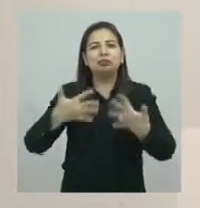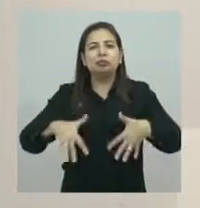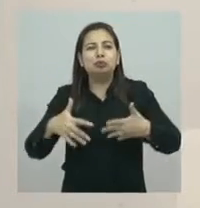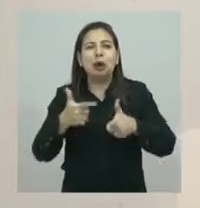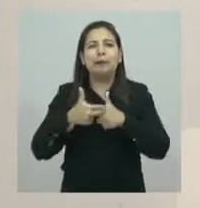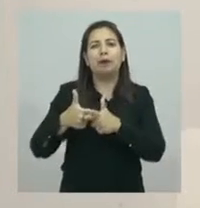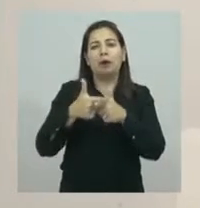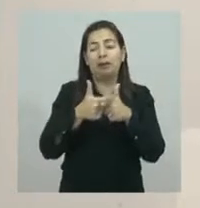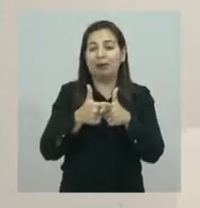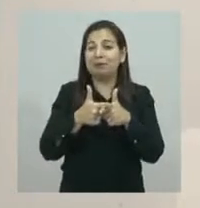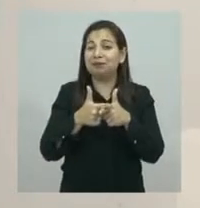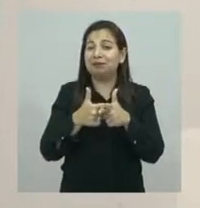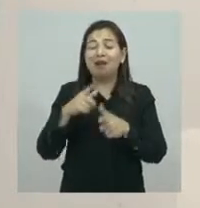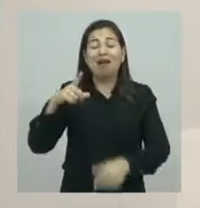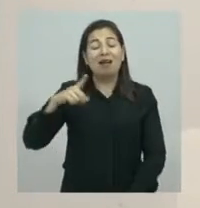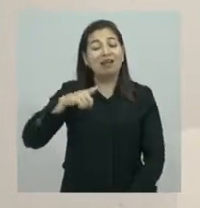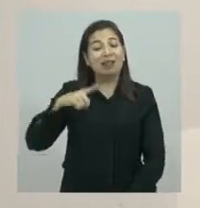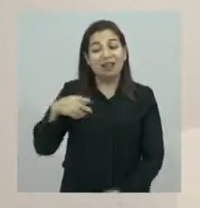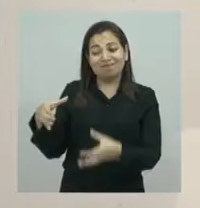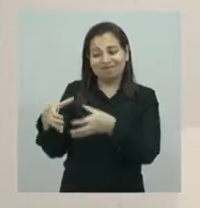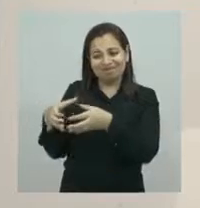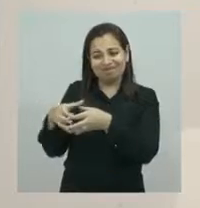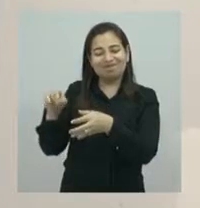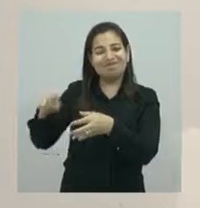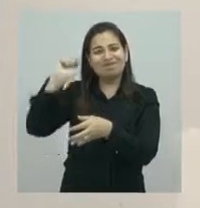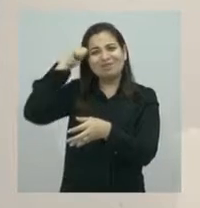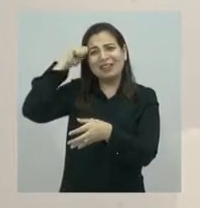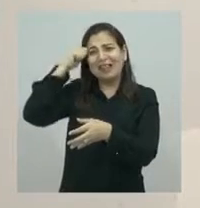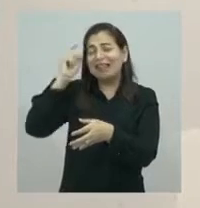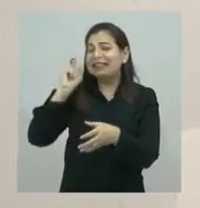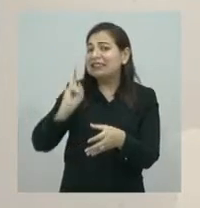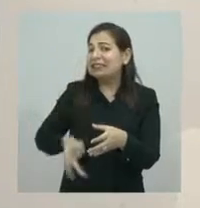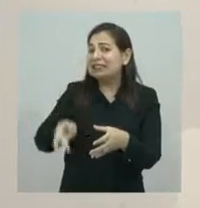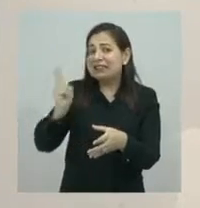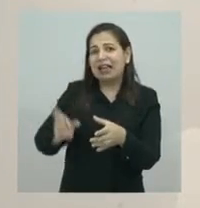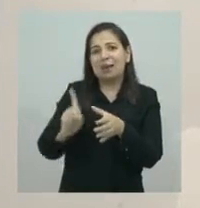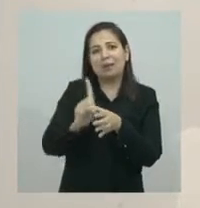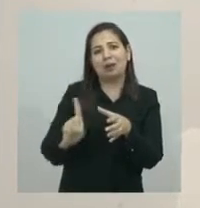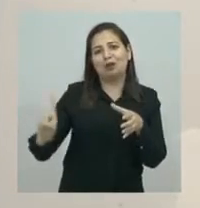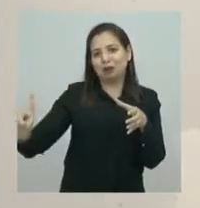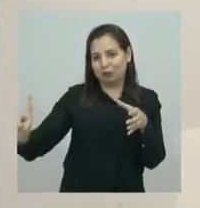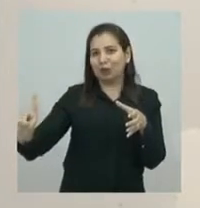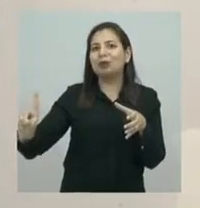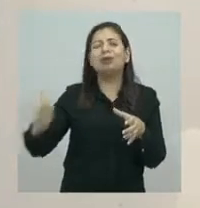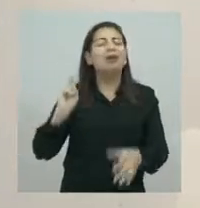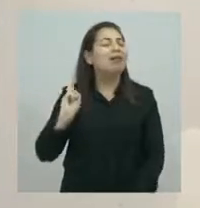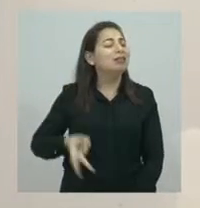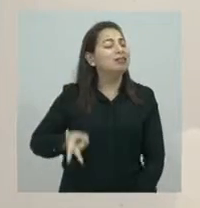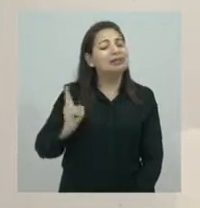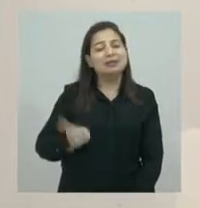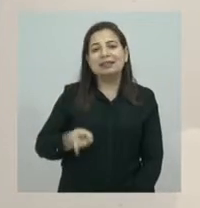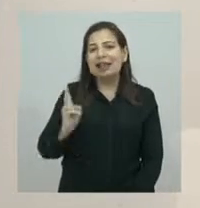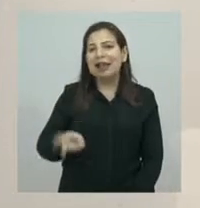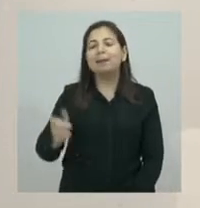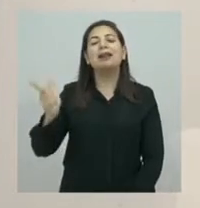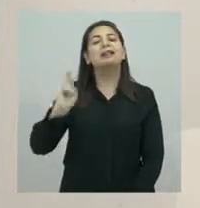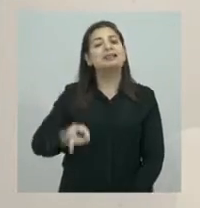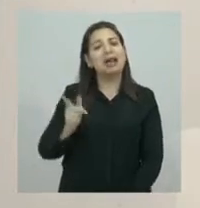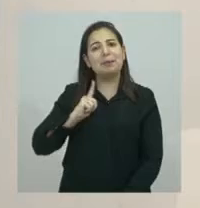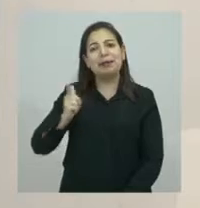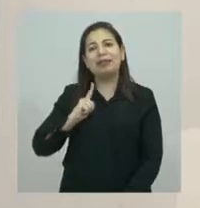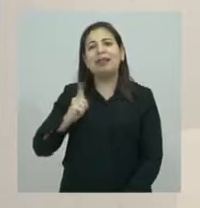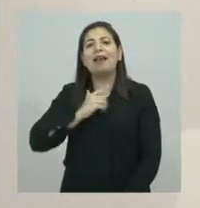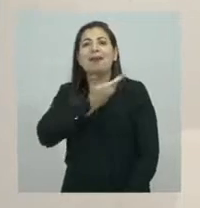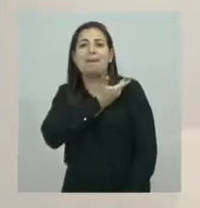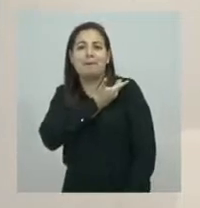povo negro sempre foi excluído de tudo. Então, verdade. há um racismo que ele vem se constituindo ao longo desses